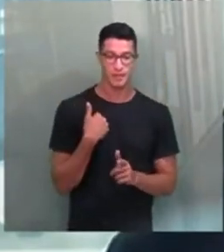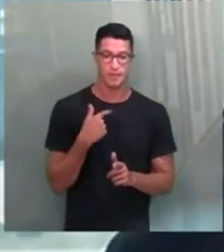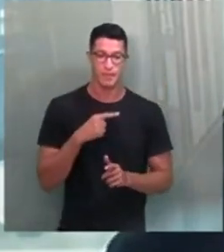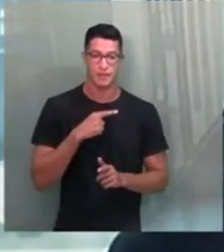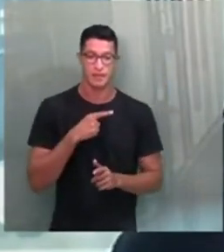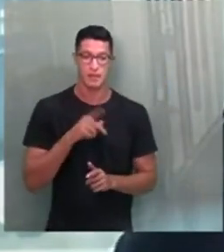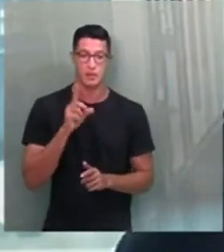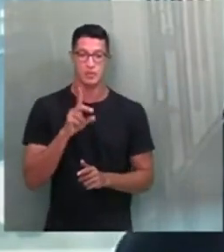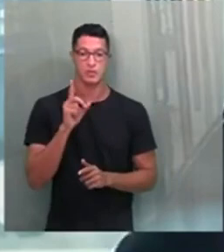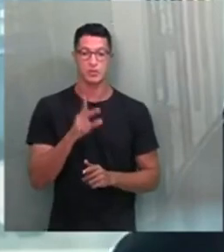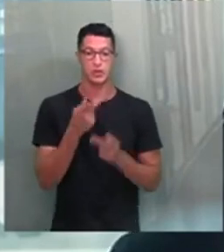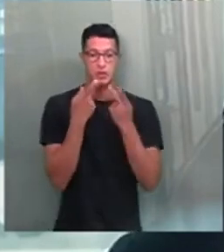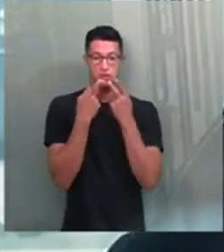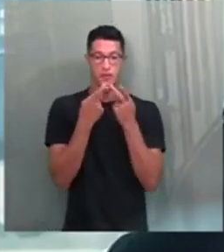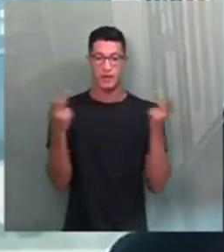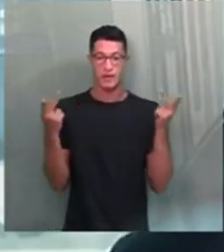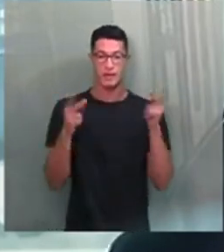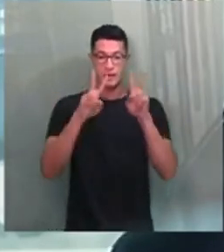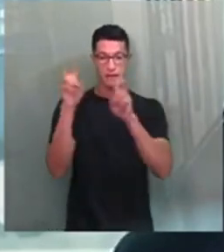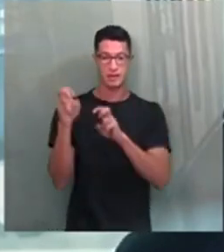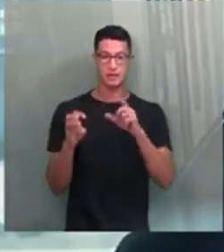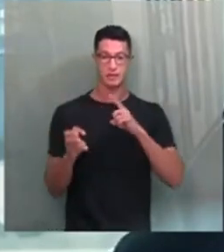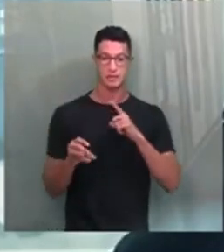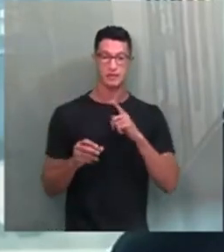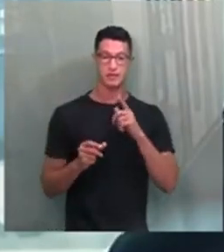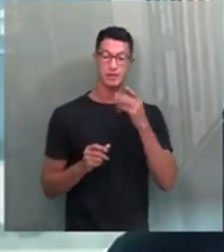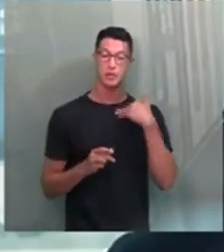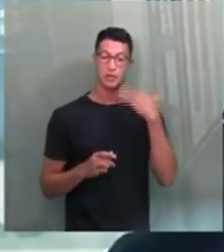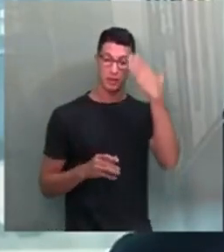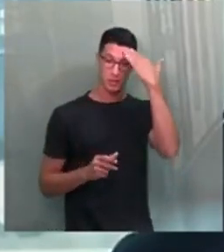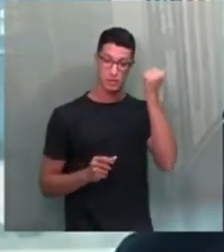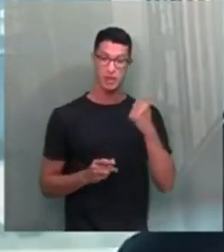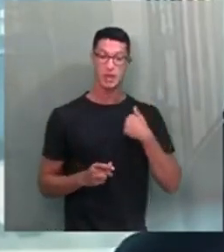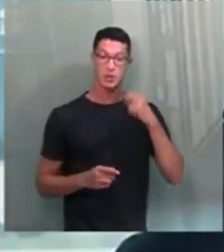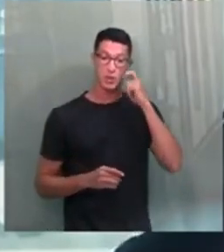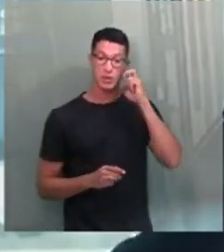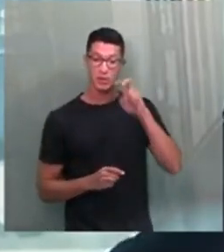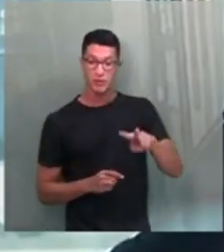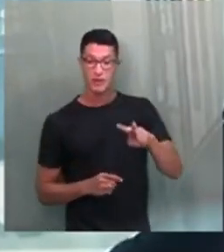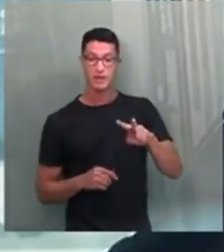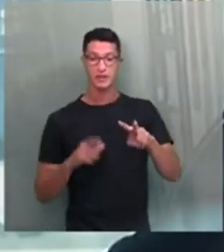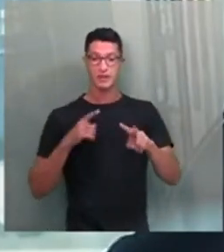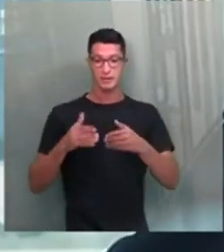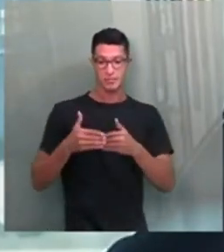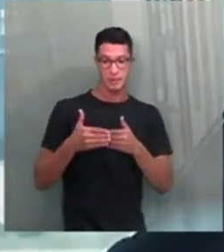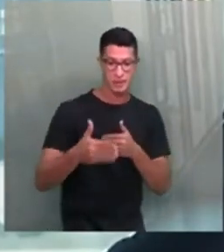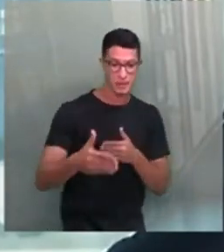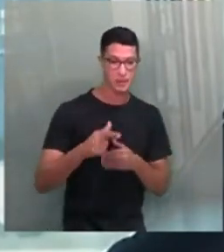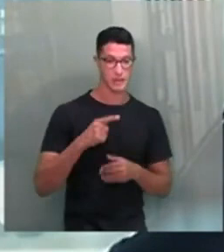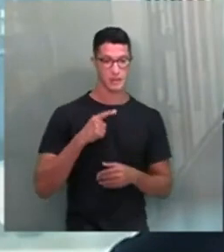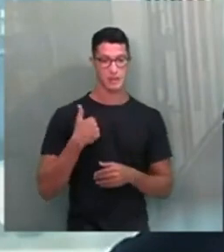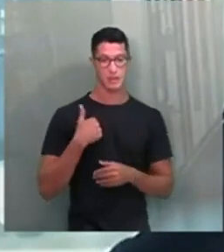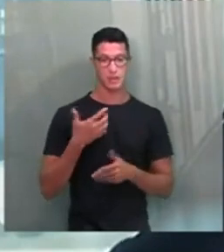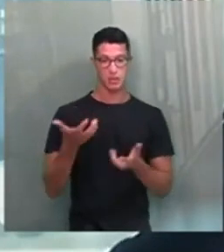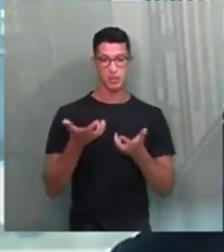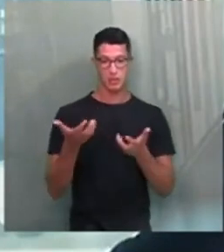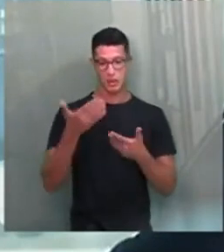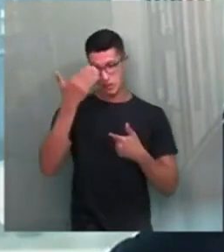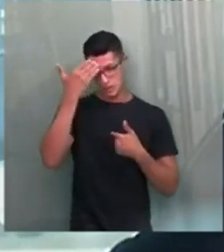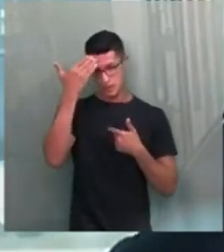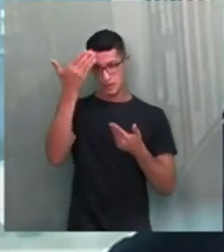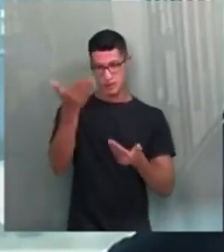tenho apenas que falar do que sei, do que vi e do que passei. Eu quero